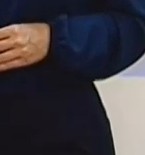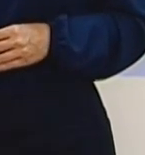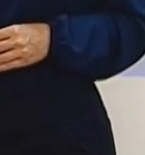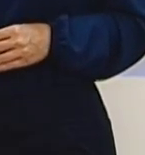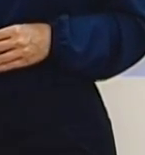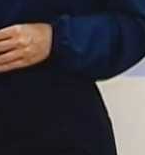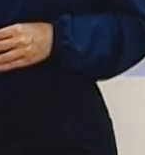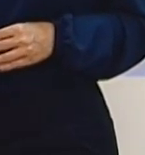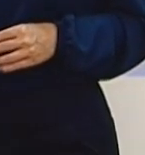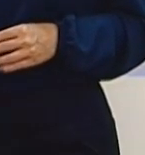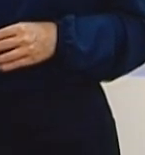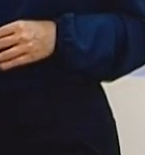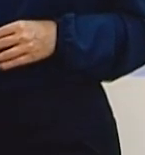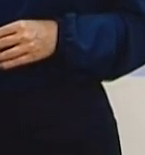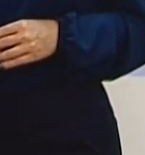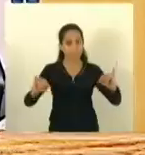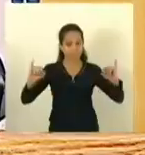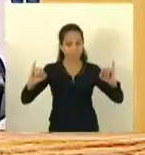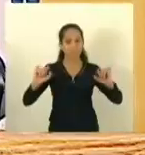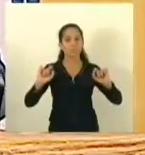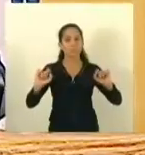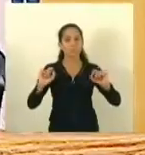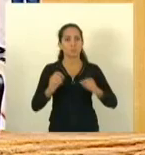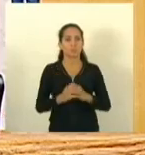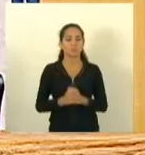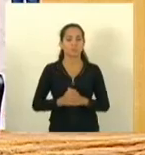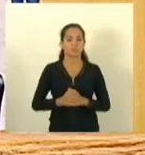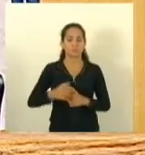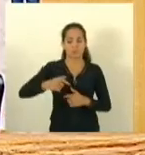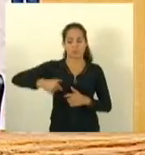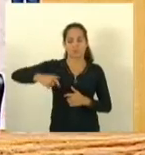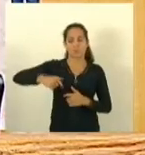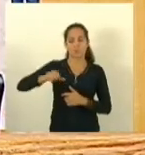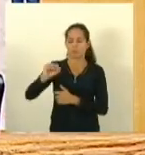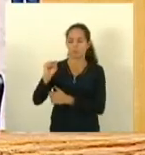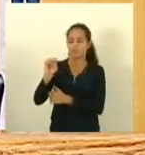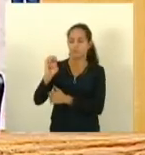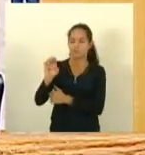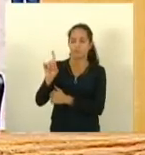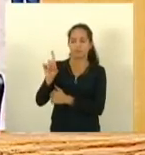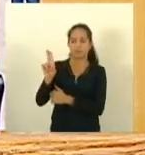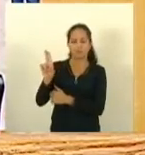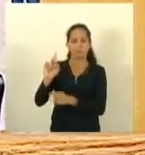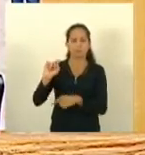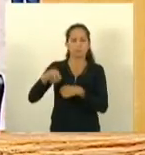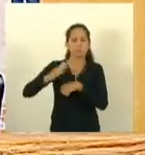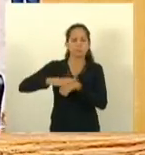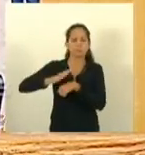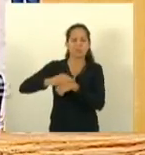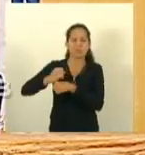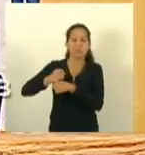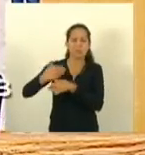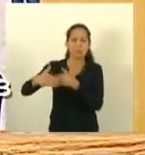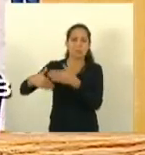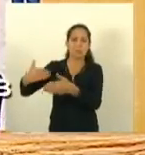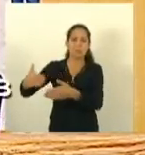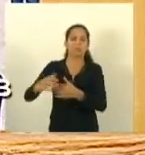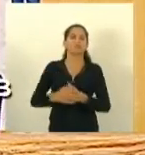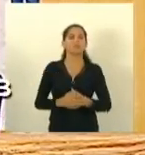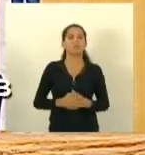pronunciamento Do deputado Majeski A SEDU, depois de longo tempo Realizou um